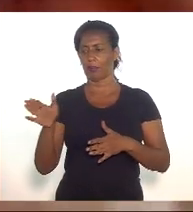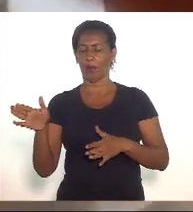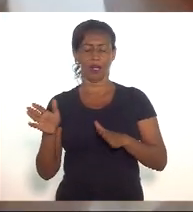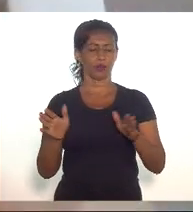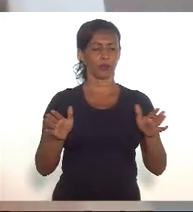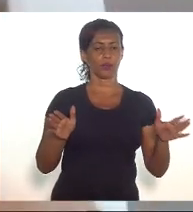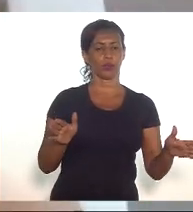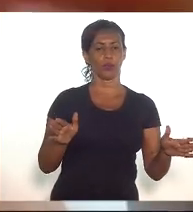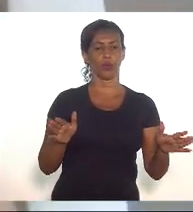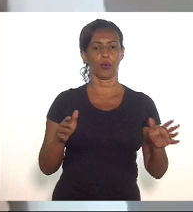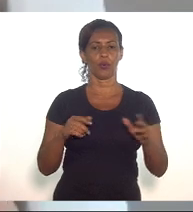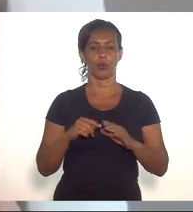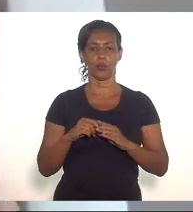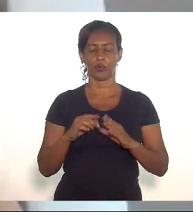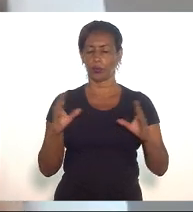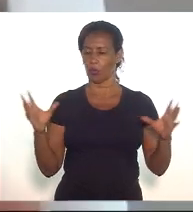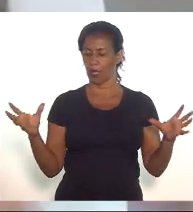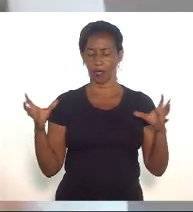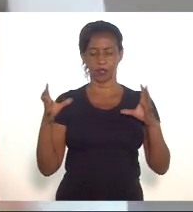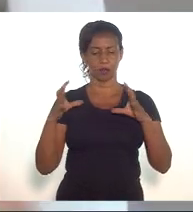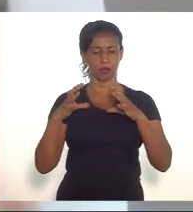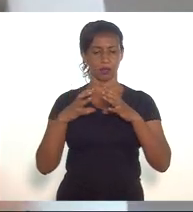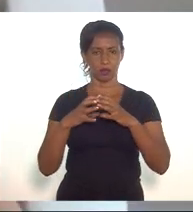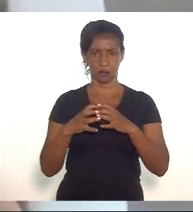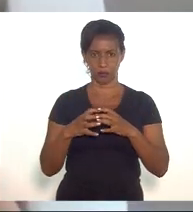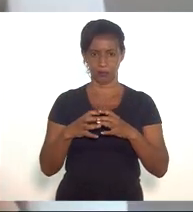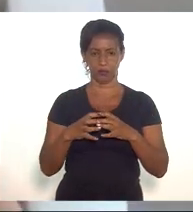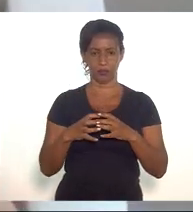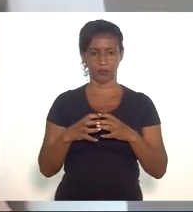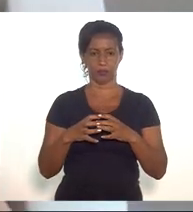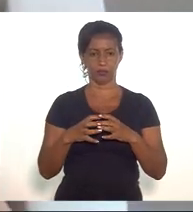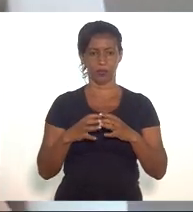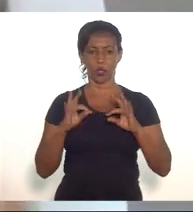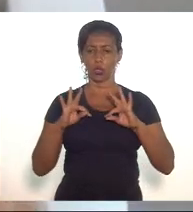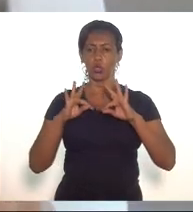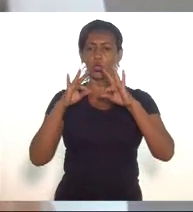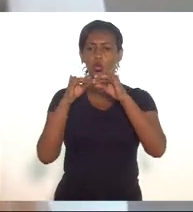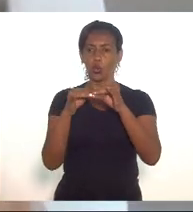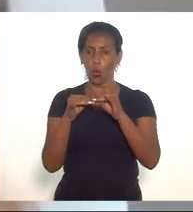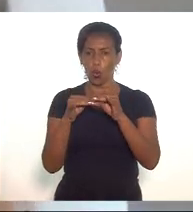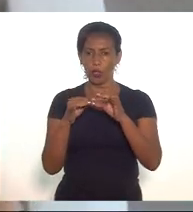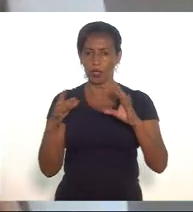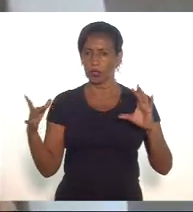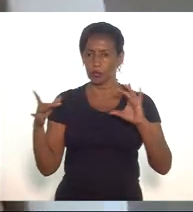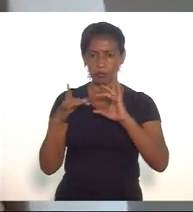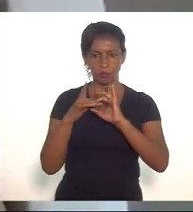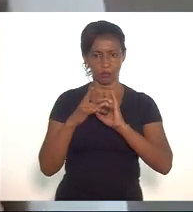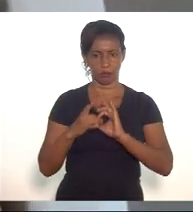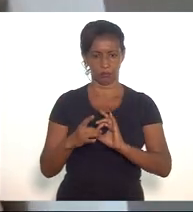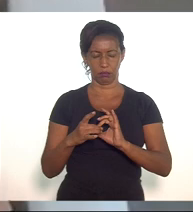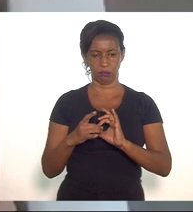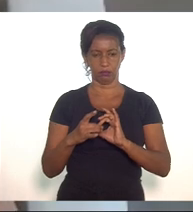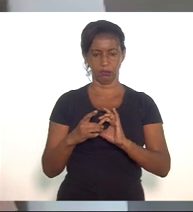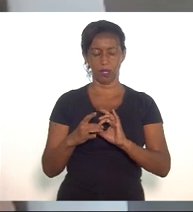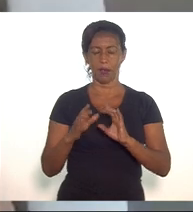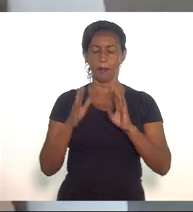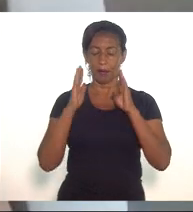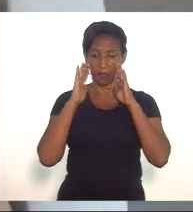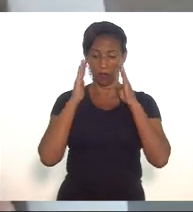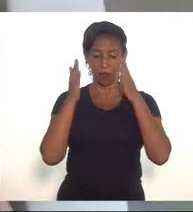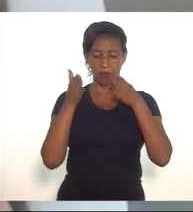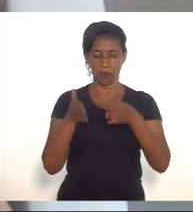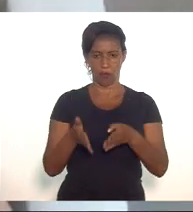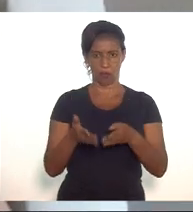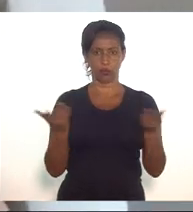outro, são excludentes ou são concorrentes, muito pelo contrário. Elas são todas complementares. Mas eu friso